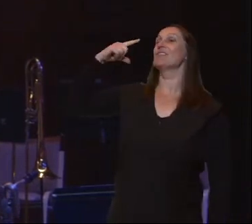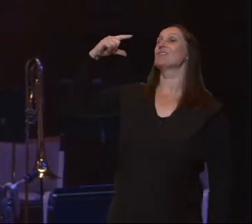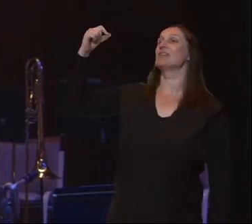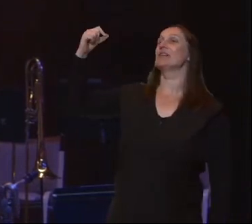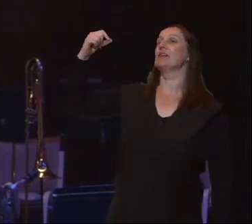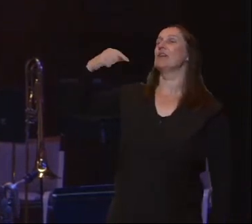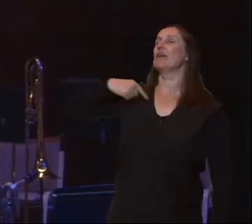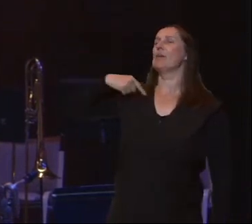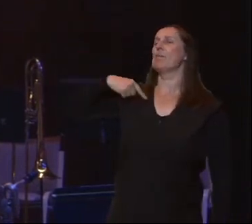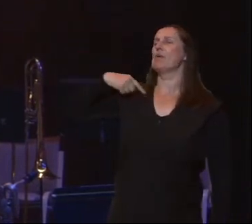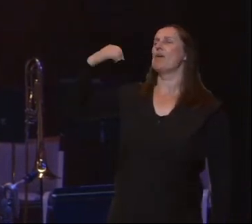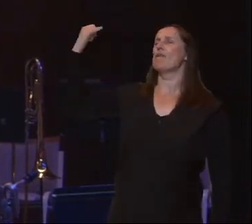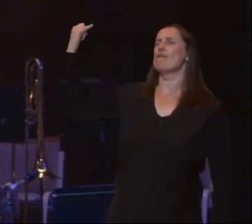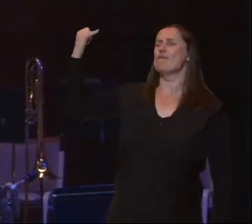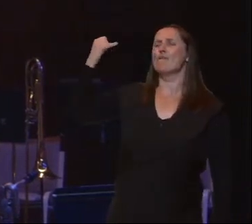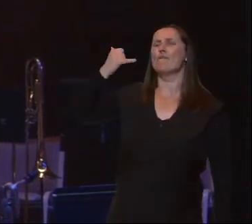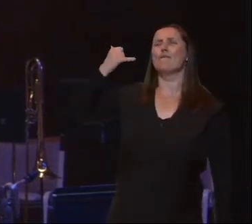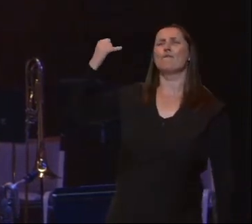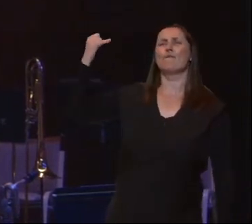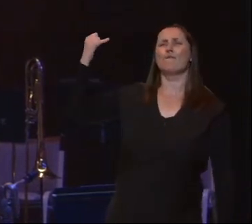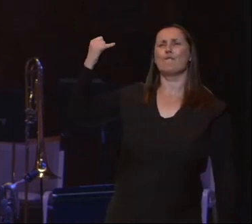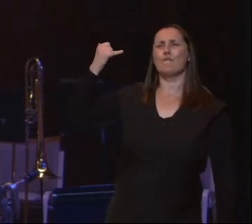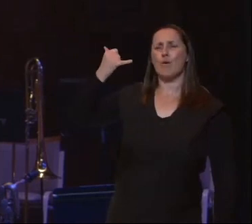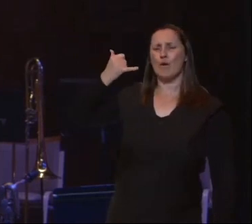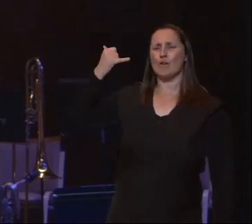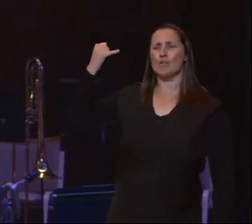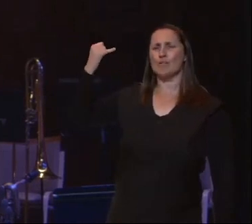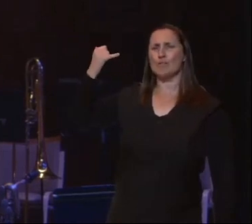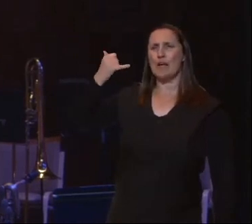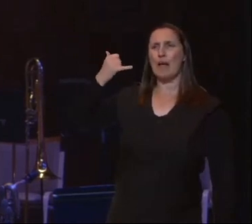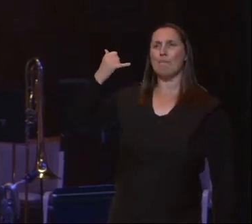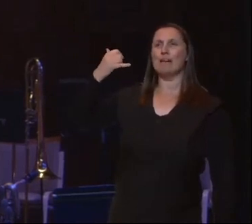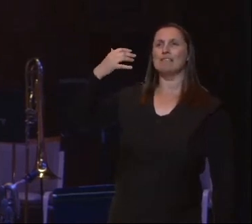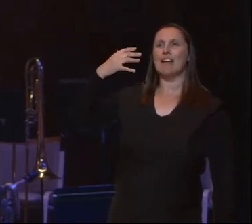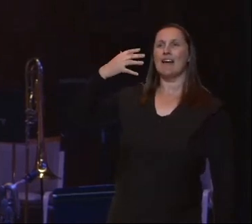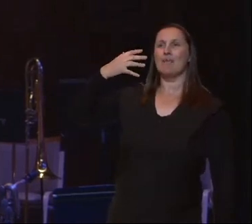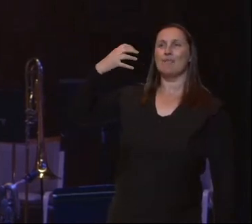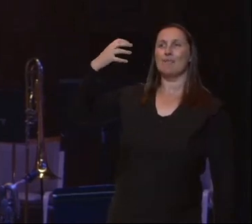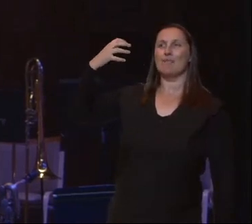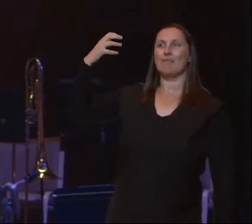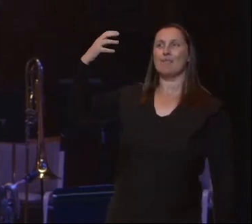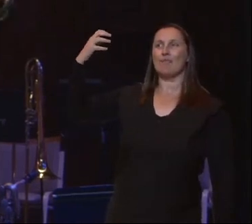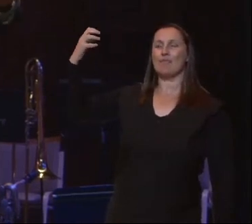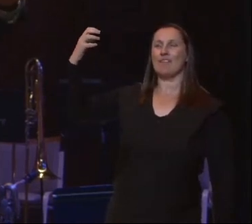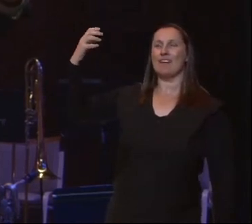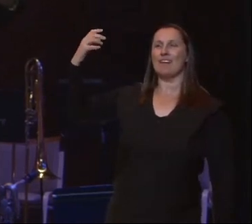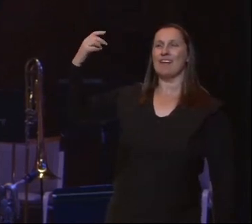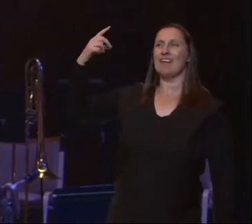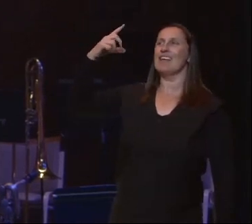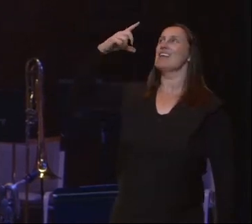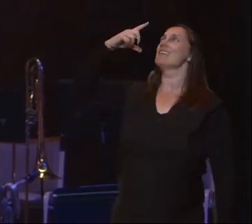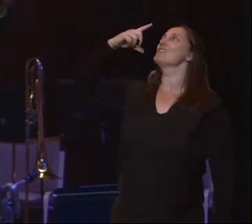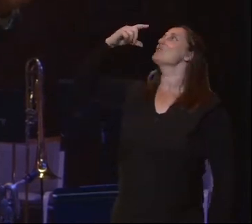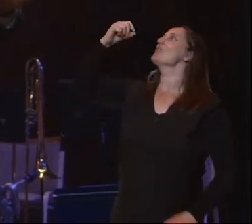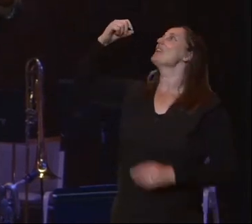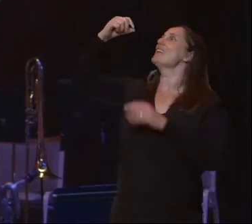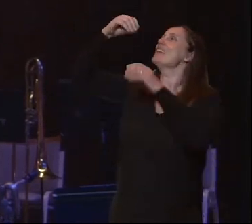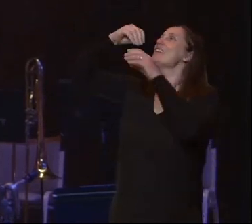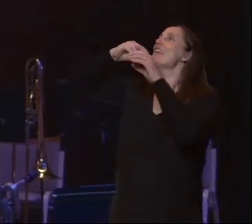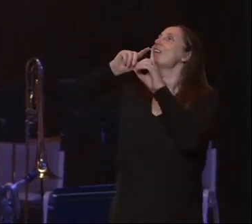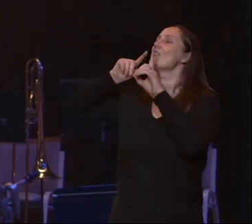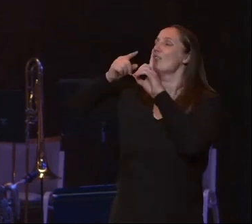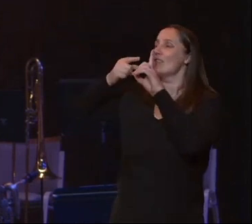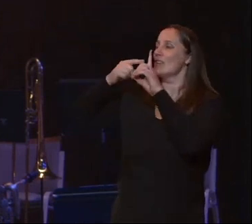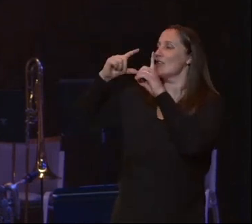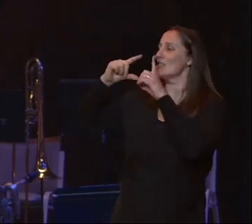ensurdecedora dentro de mim. Eu te escolhi no ventre da sua mãe, eu te